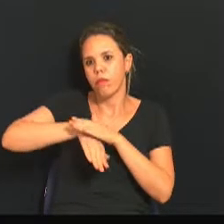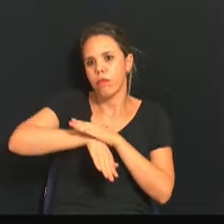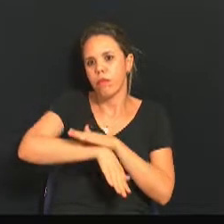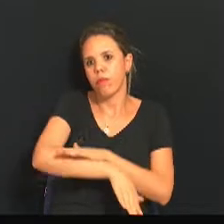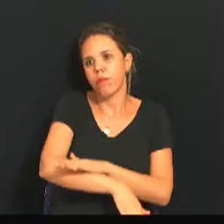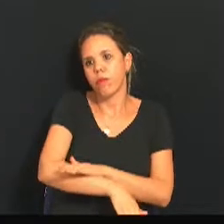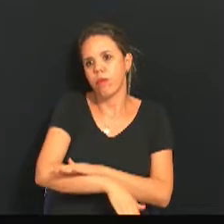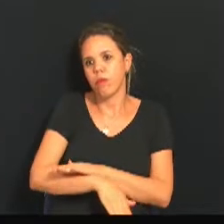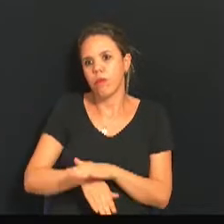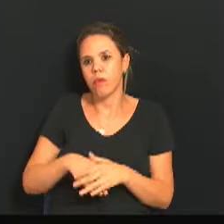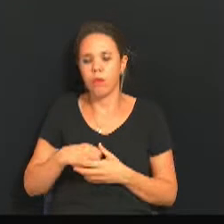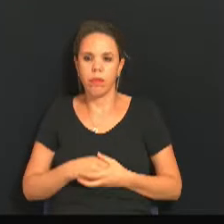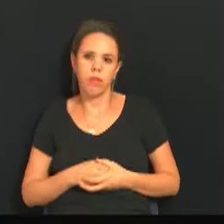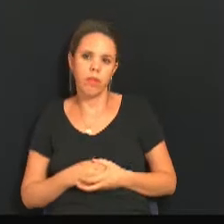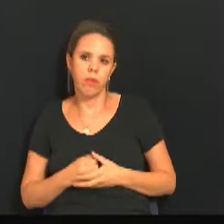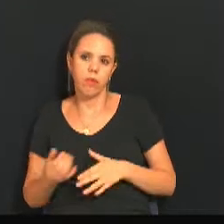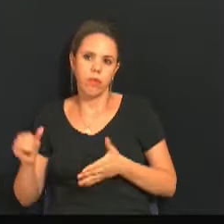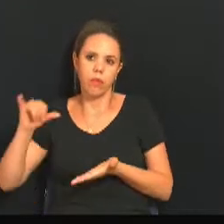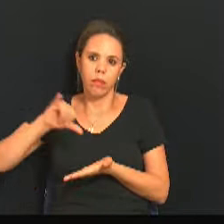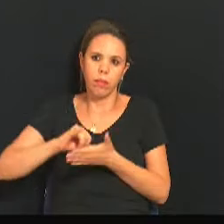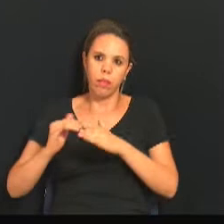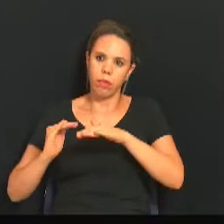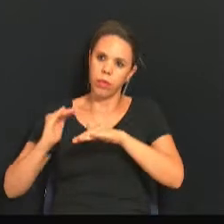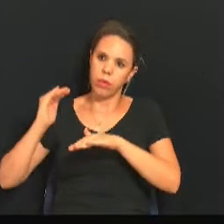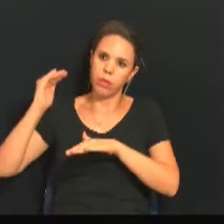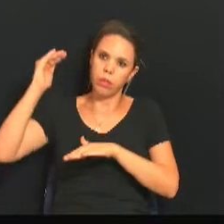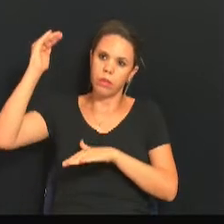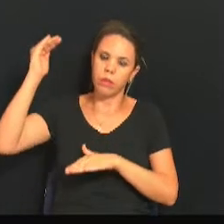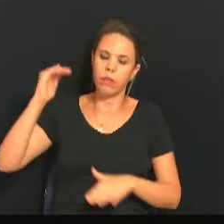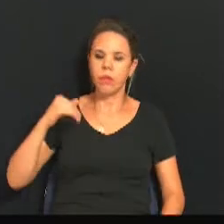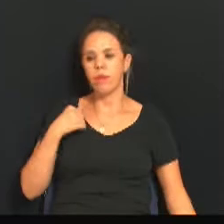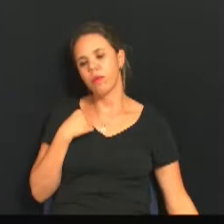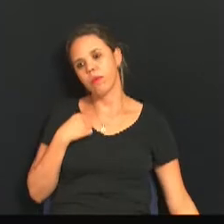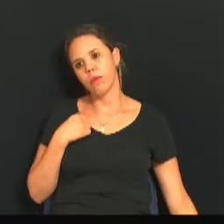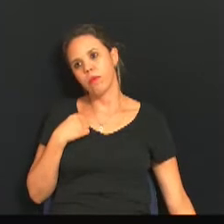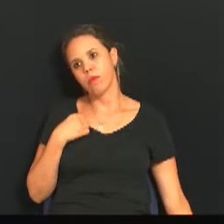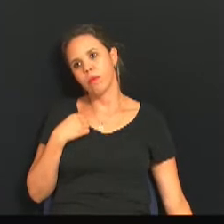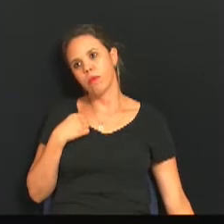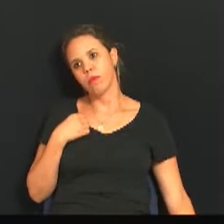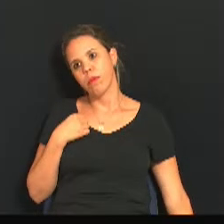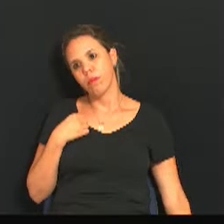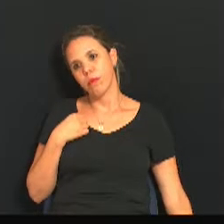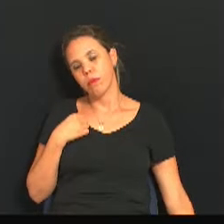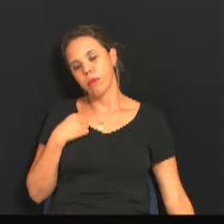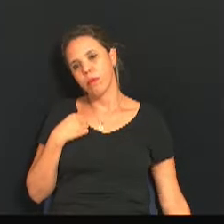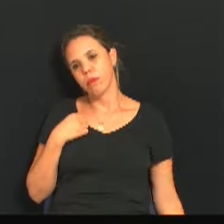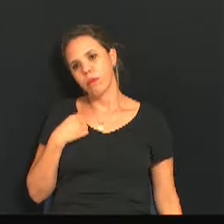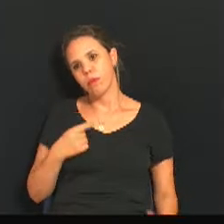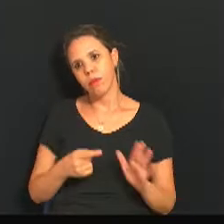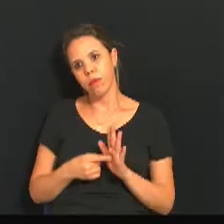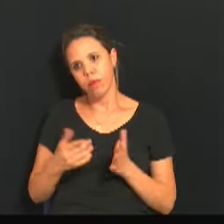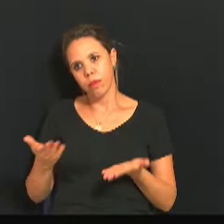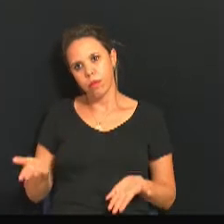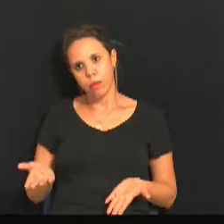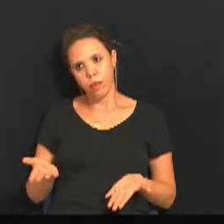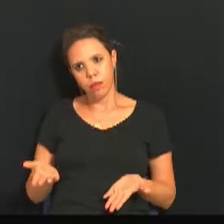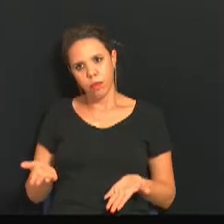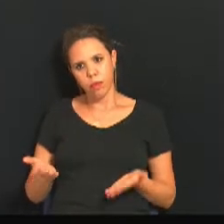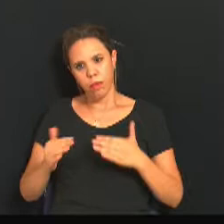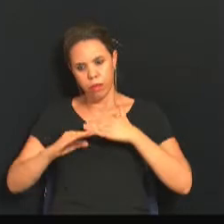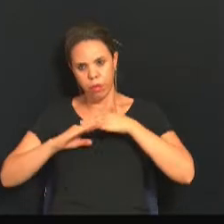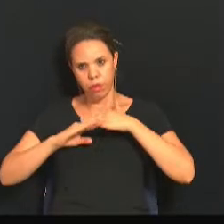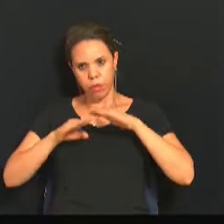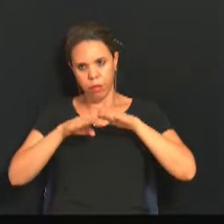cubra tu tá não sei pra onde está mostrando Essa parte é plano